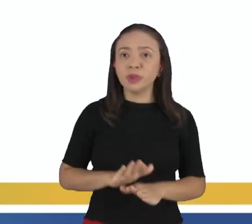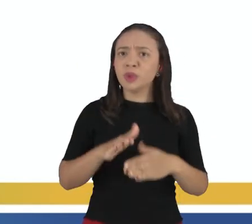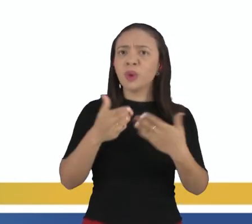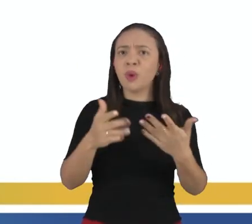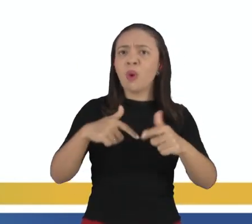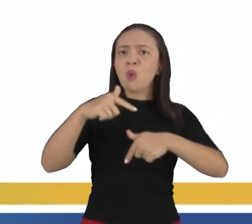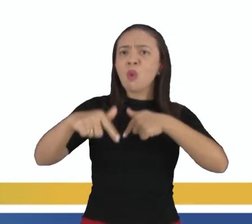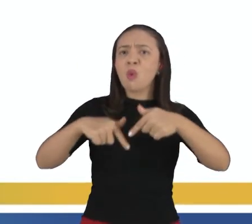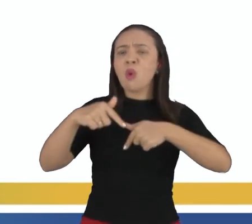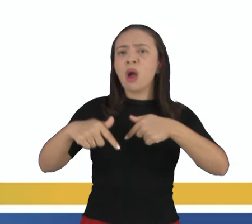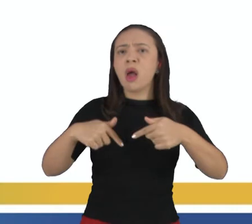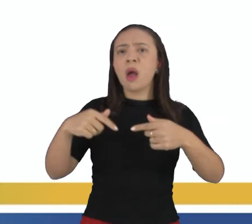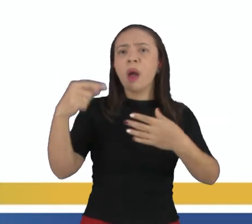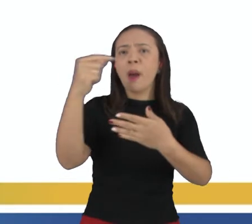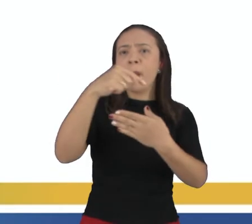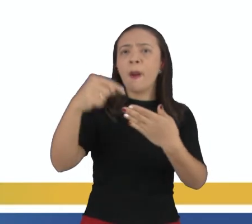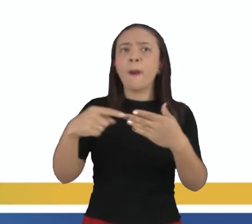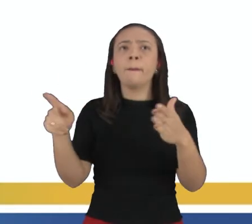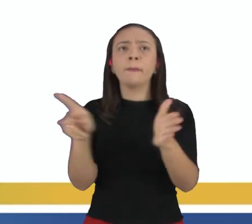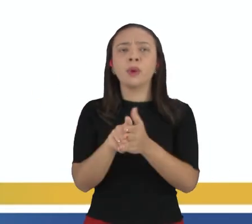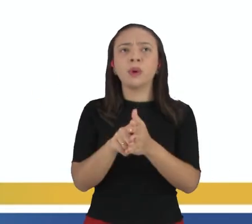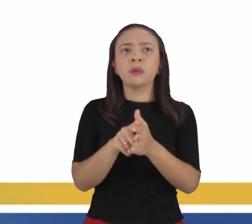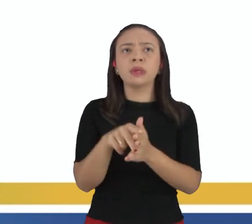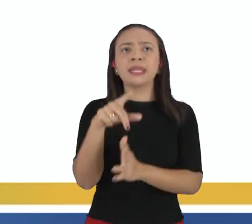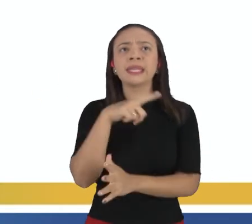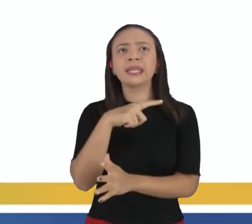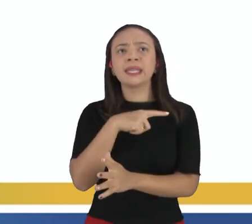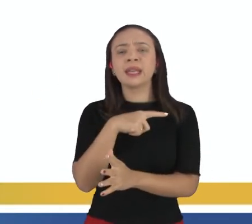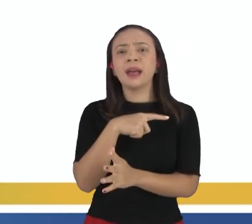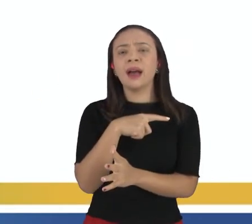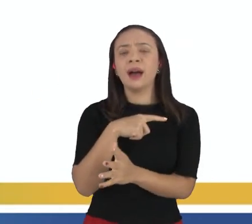elementos químicos que a gente pode estar observando característico à